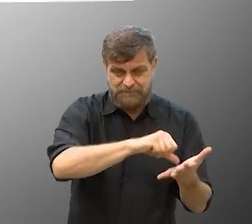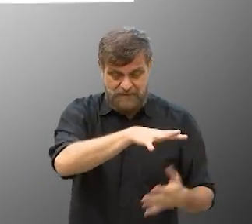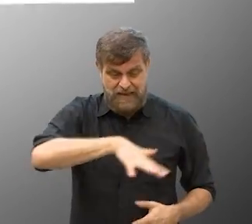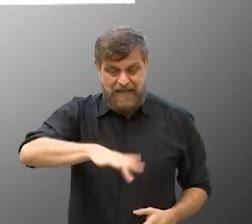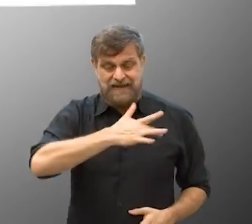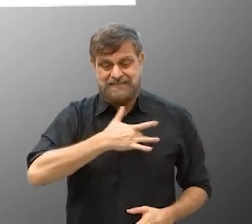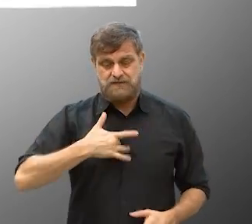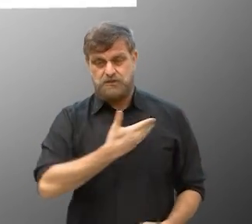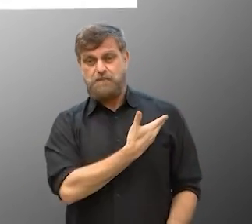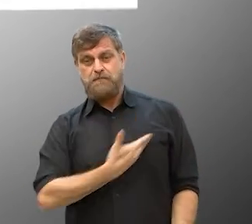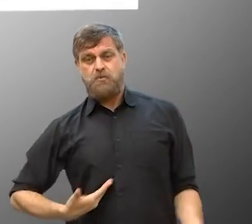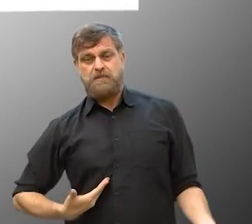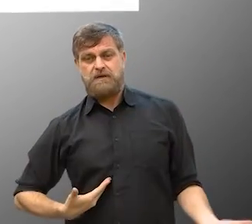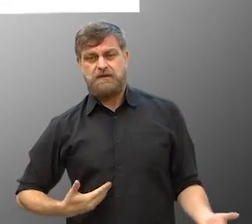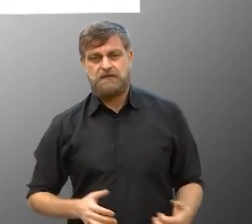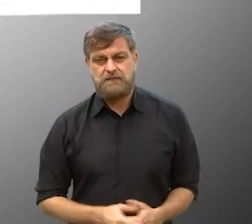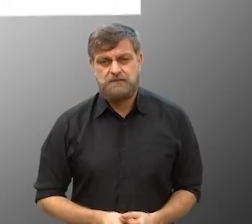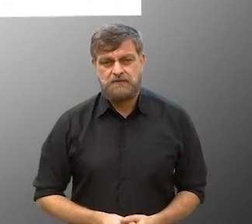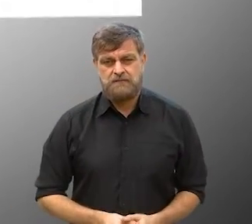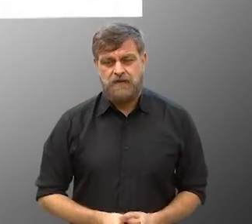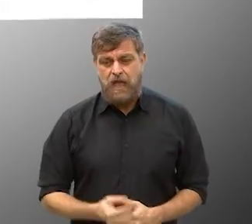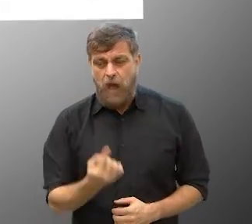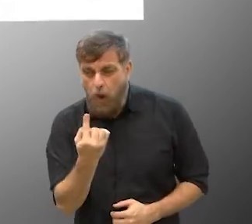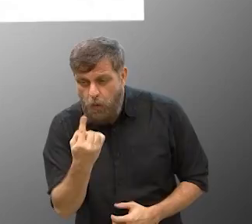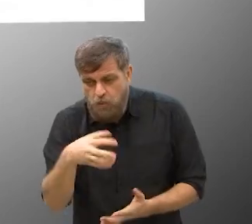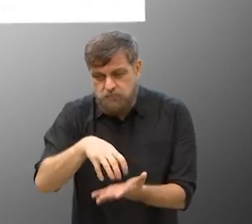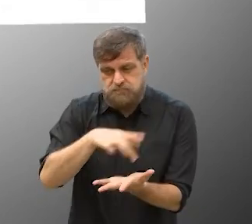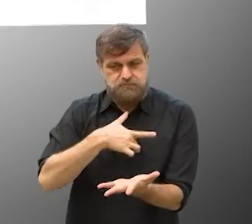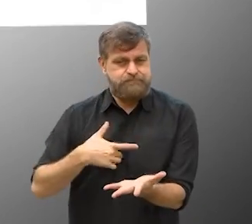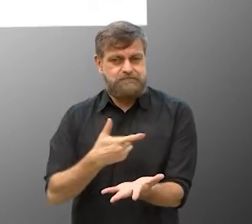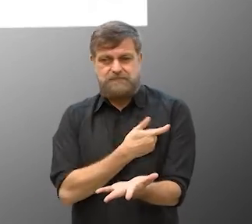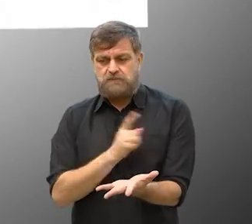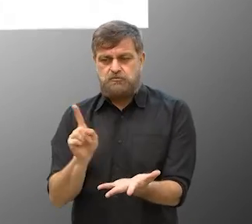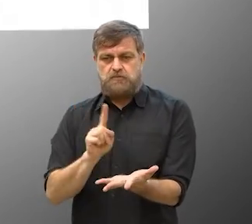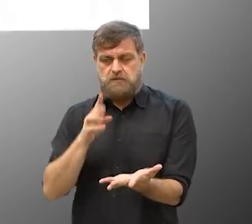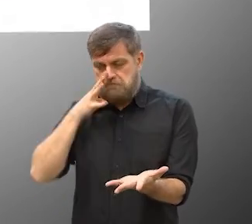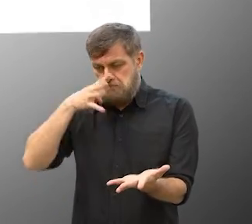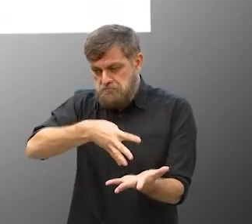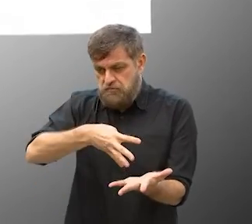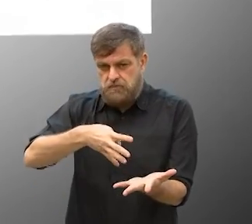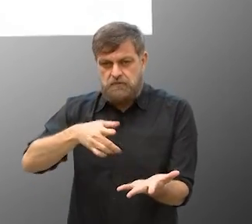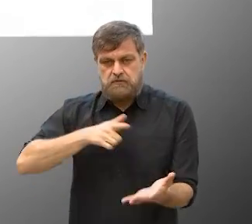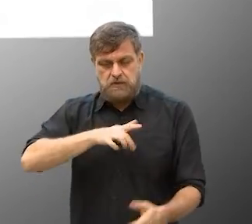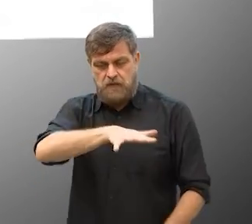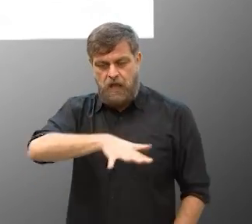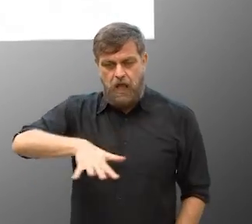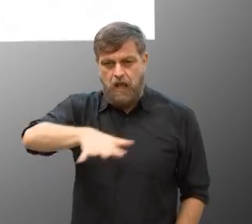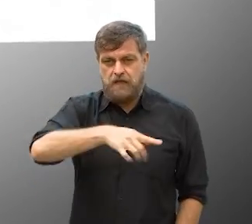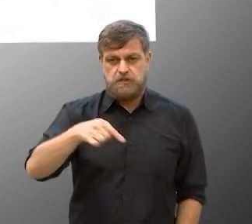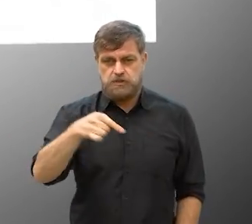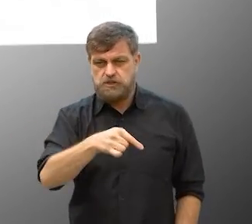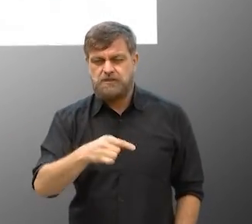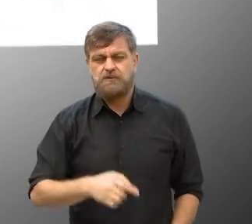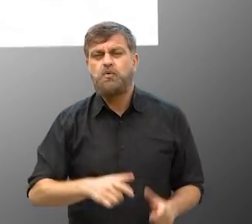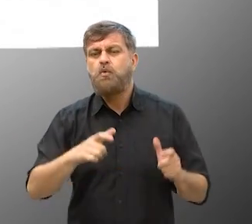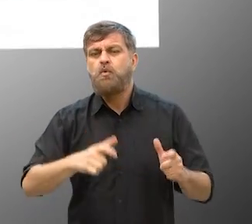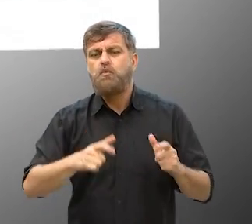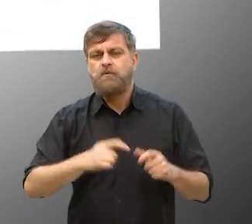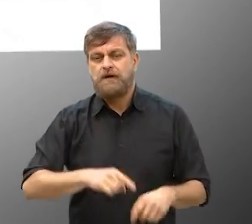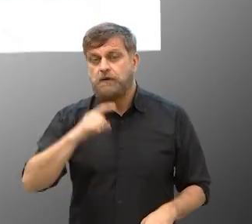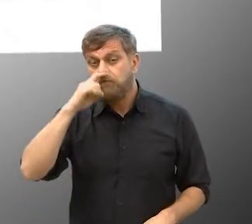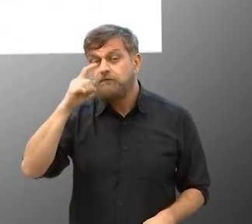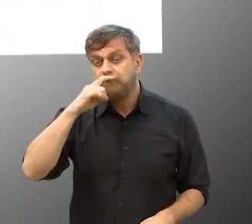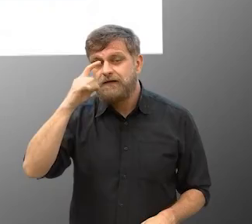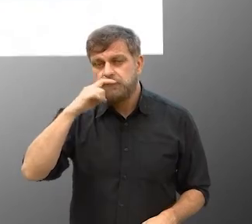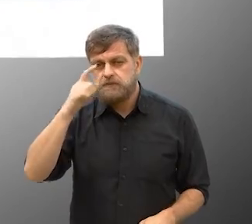né? Não é algo pontual ali na região, neste caso, na região do Ouro